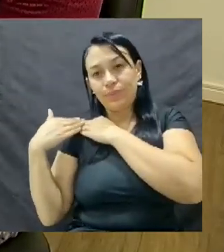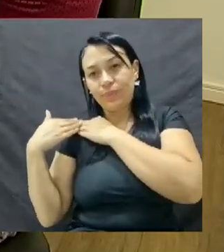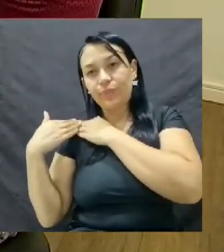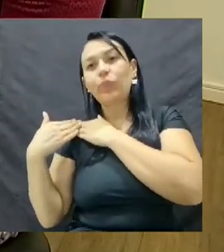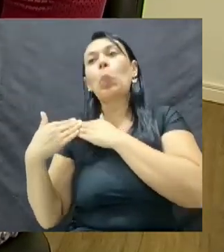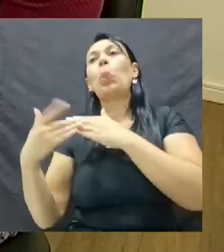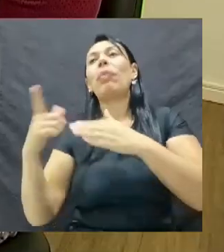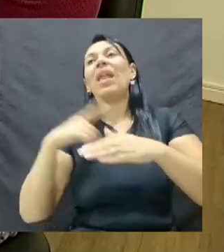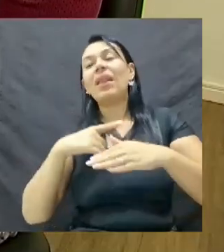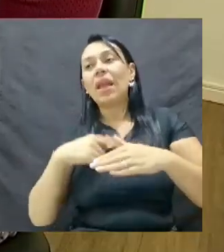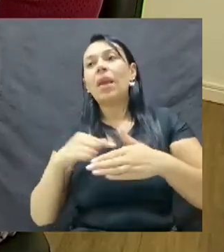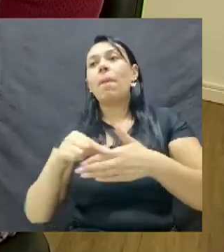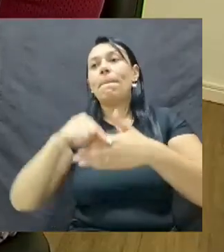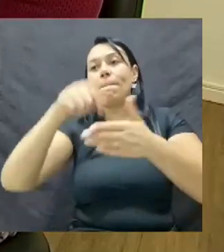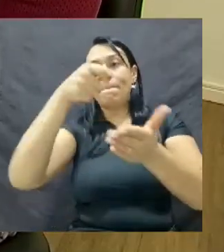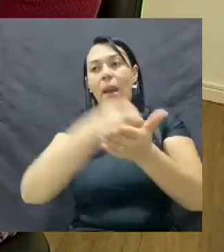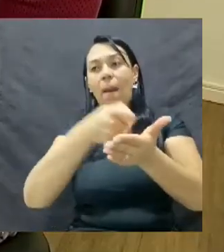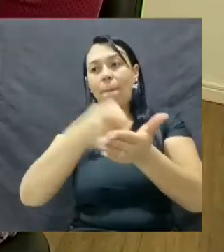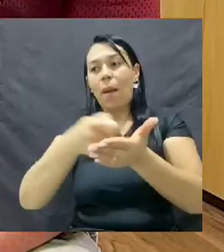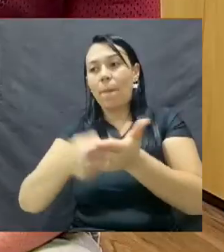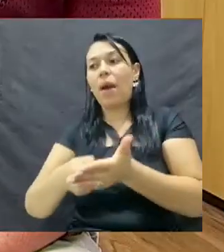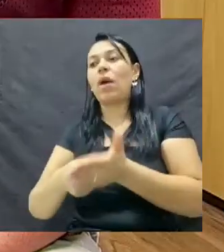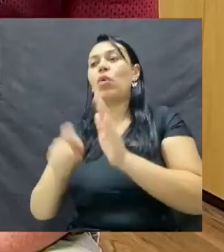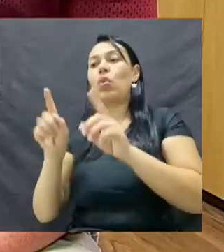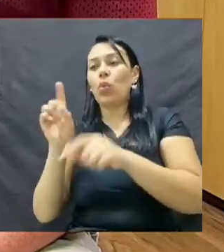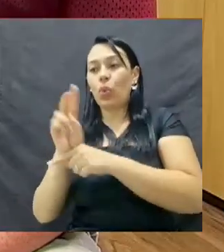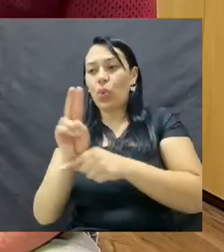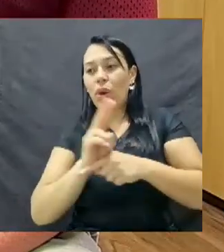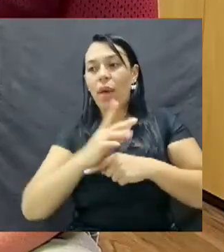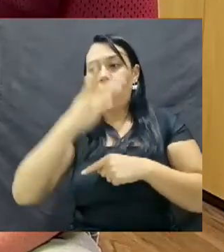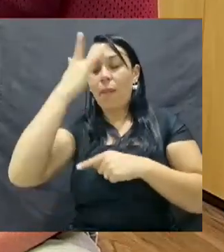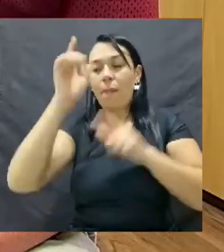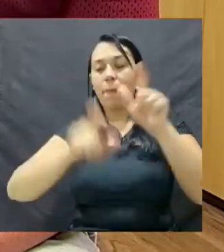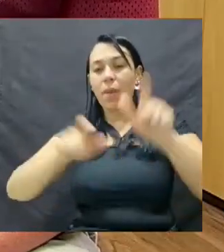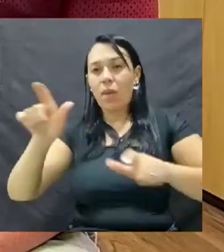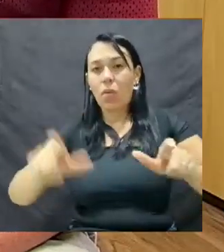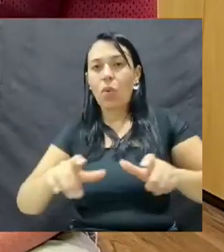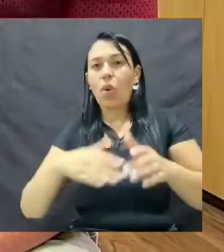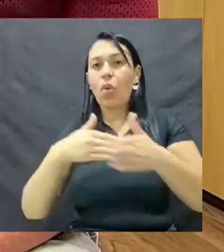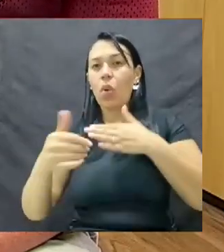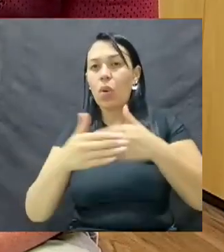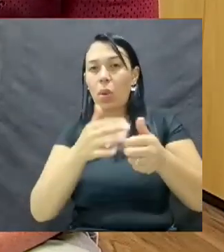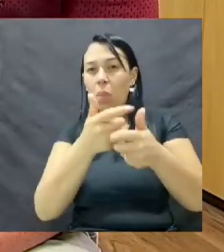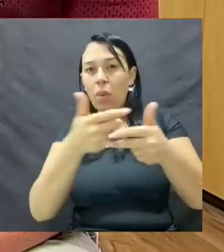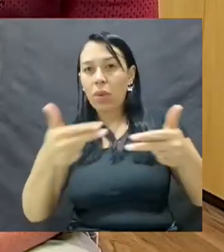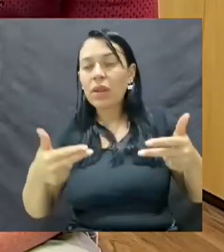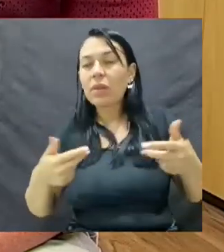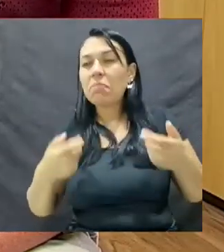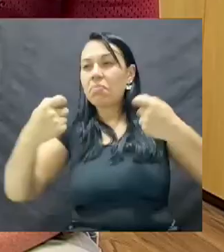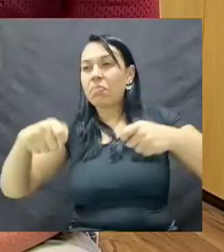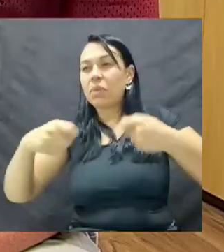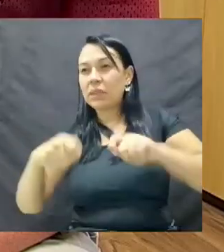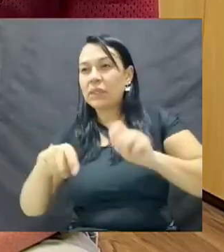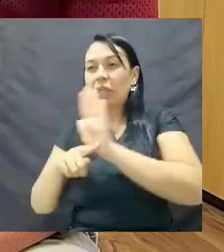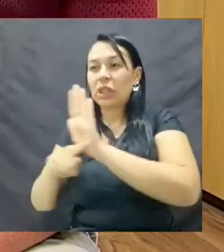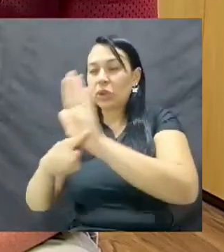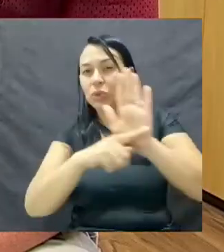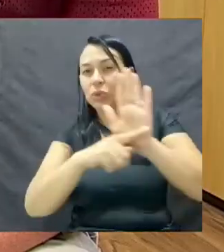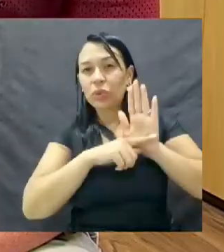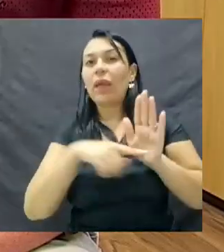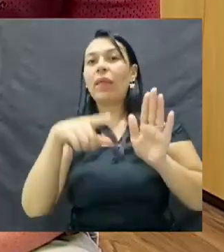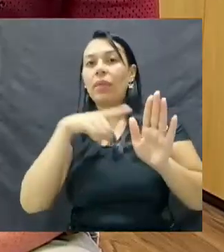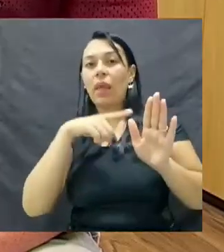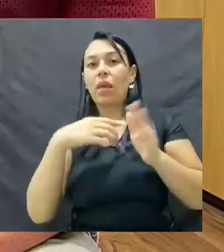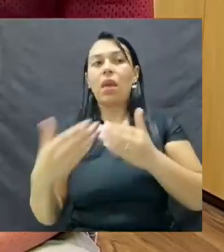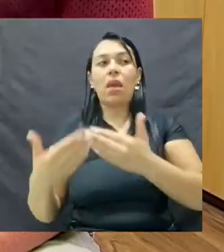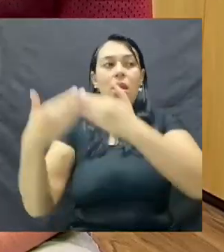gestão de pessoas, qualquer compra de uma necessidade da casa também está sob a nossa responsabilidade.